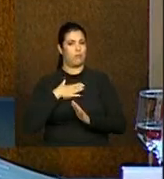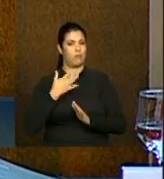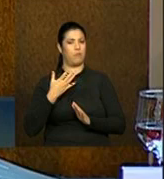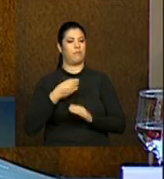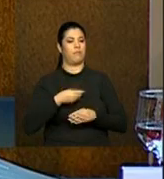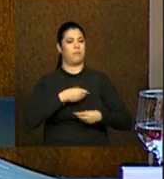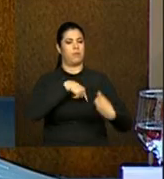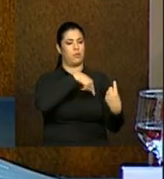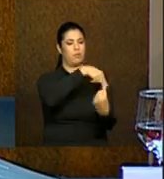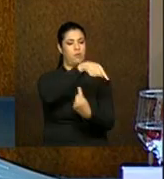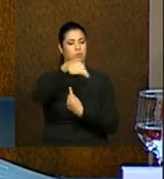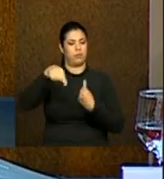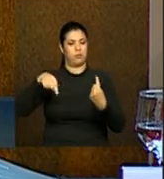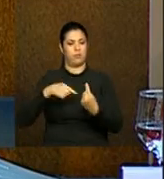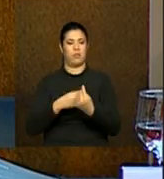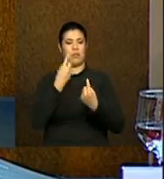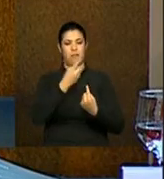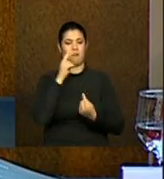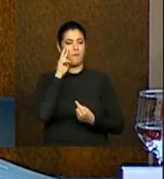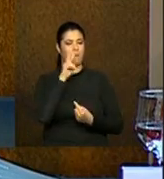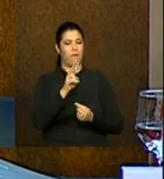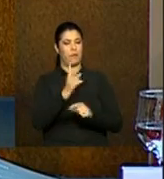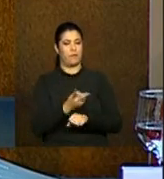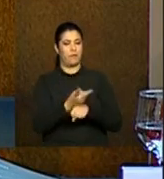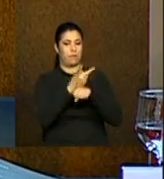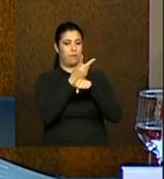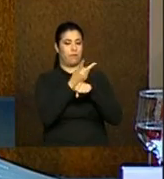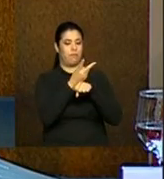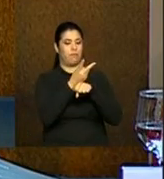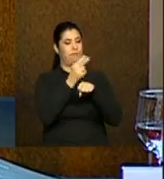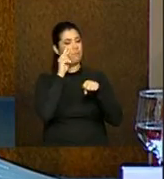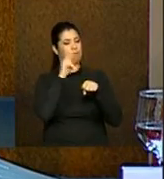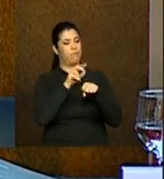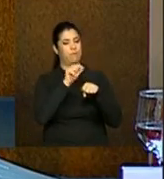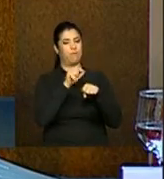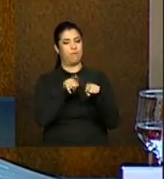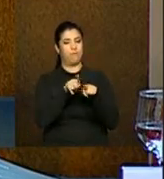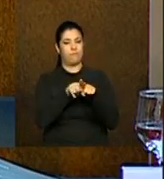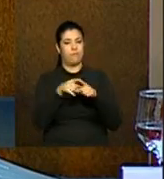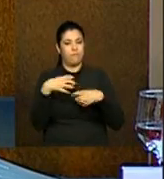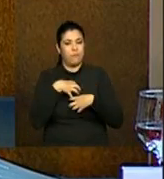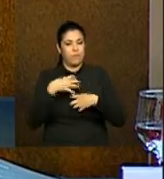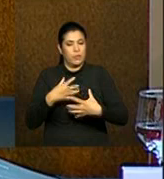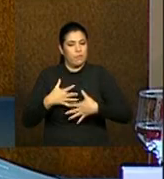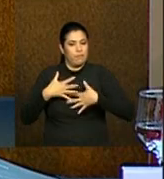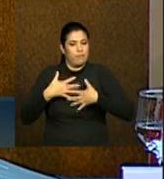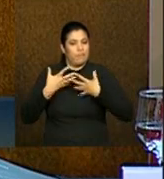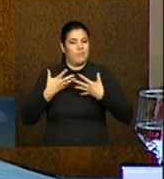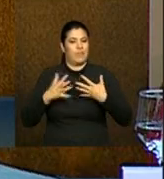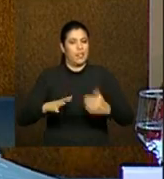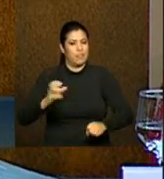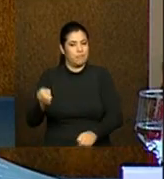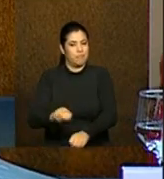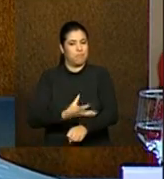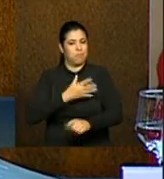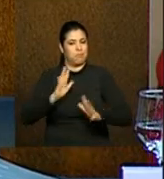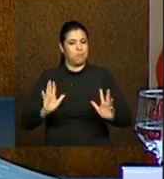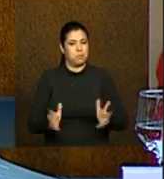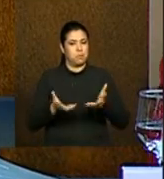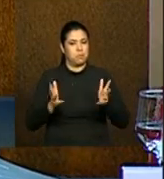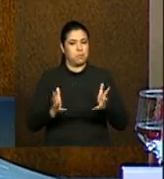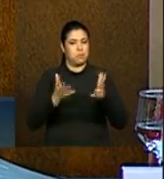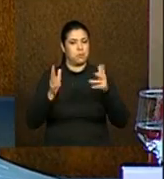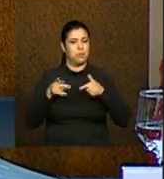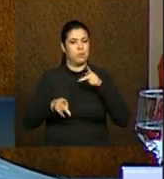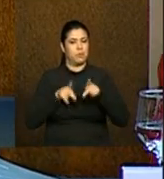troféu, eh, cada um de nós deve ver nele o incentivo paraa continuidade dos